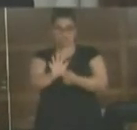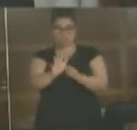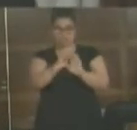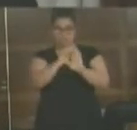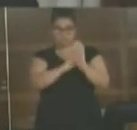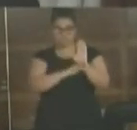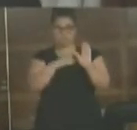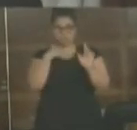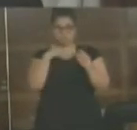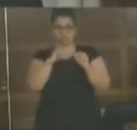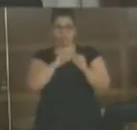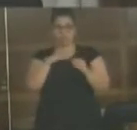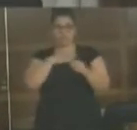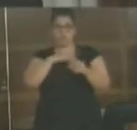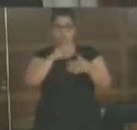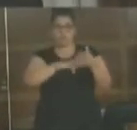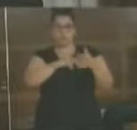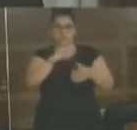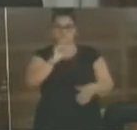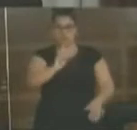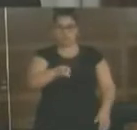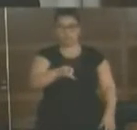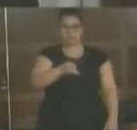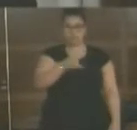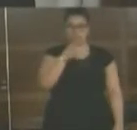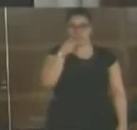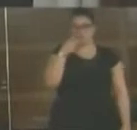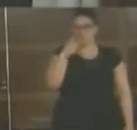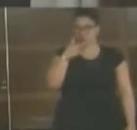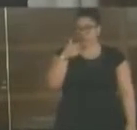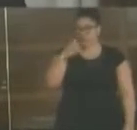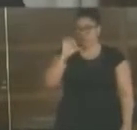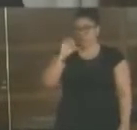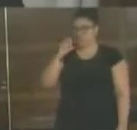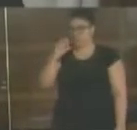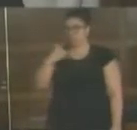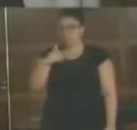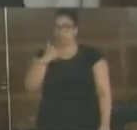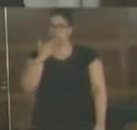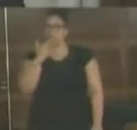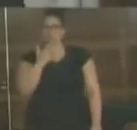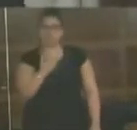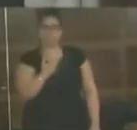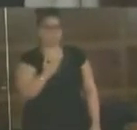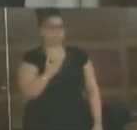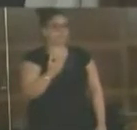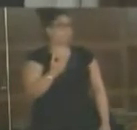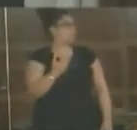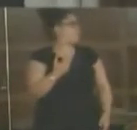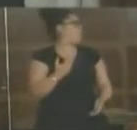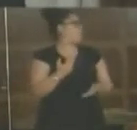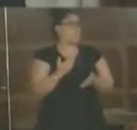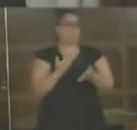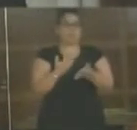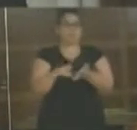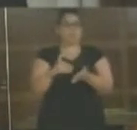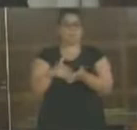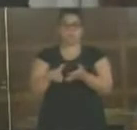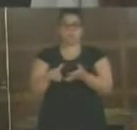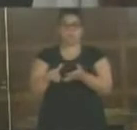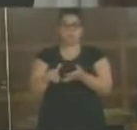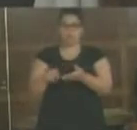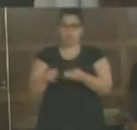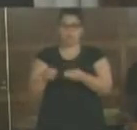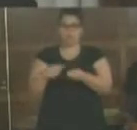aqui o meu requerimento de número 293, onde eu venho solicitando à Secretaria de Atividades Econômicas,